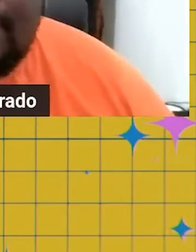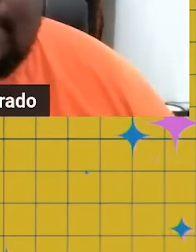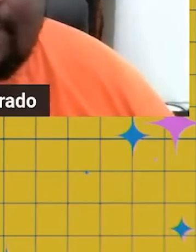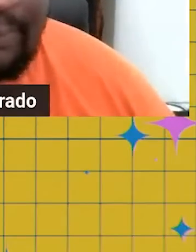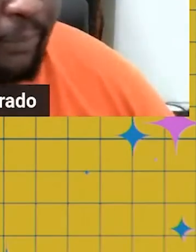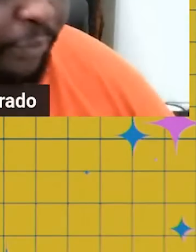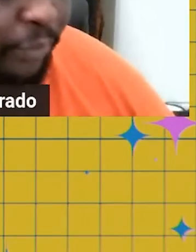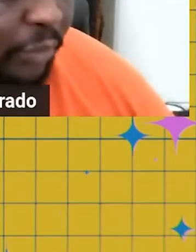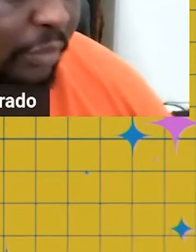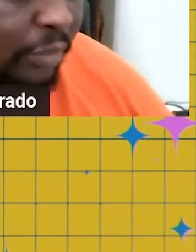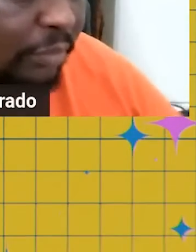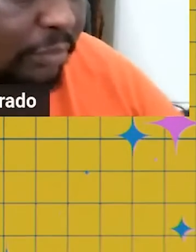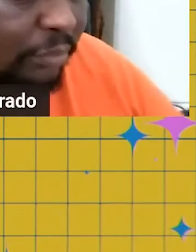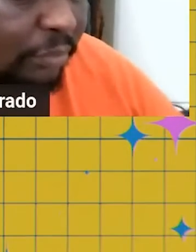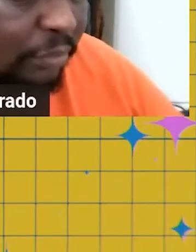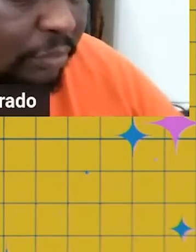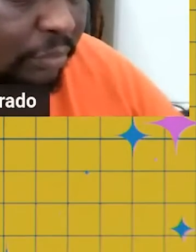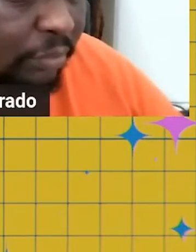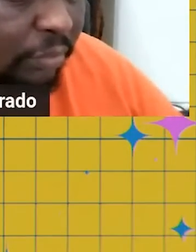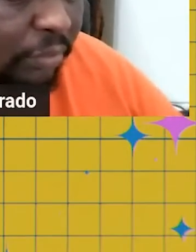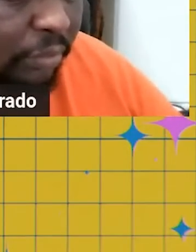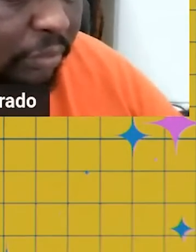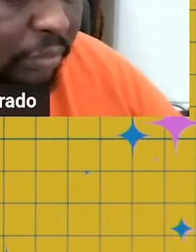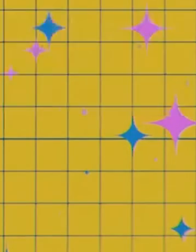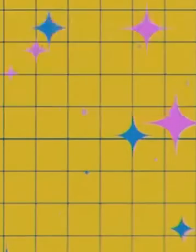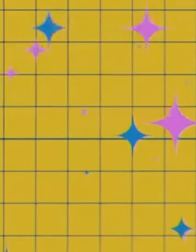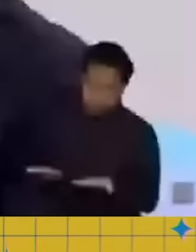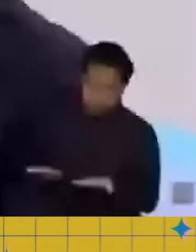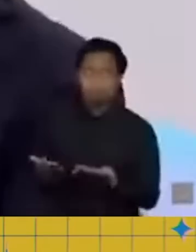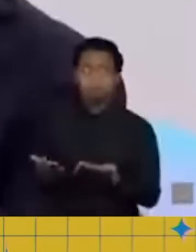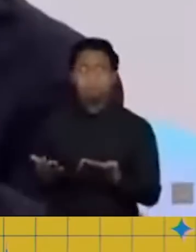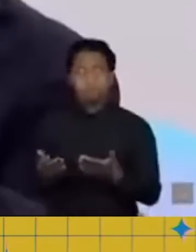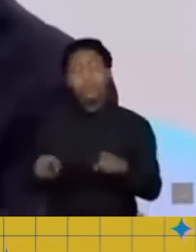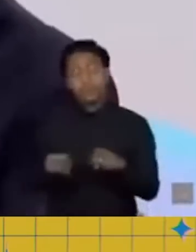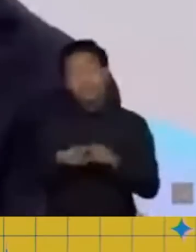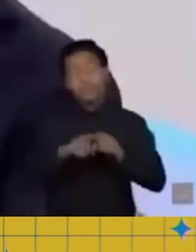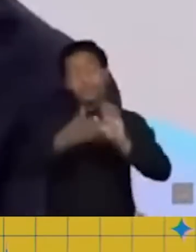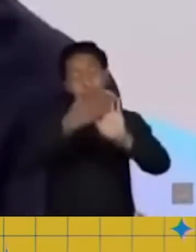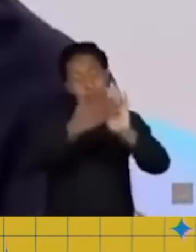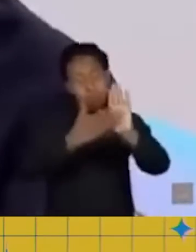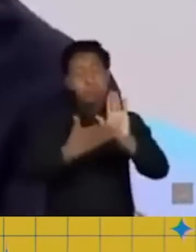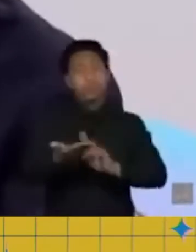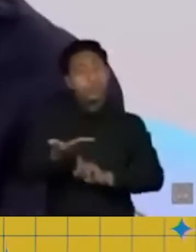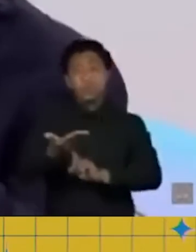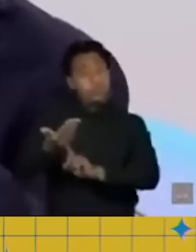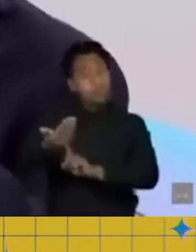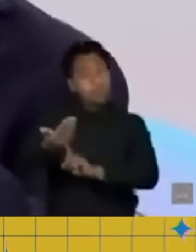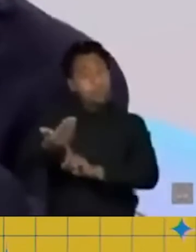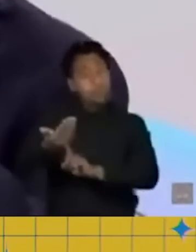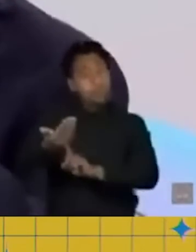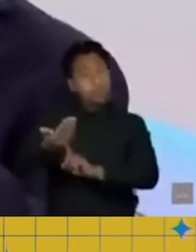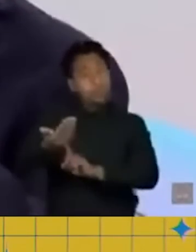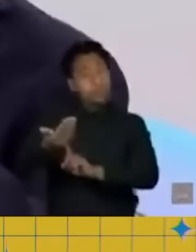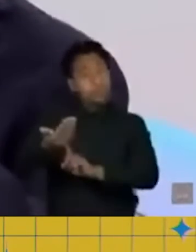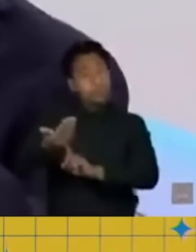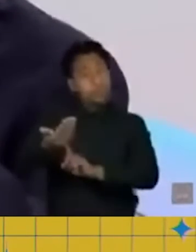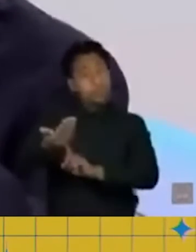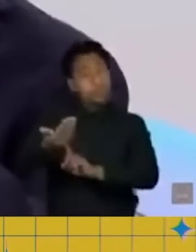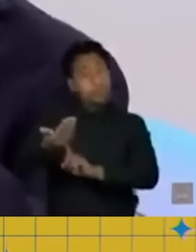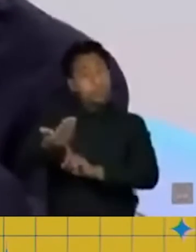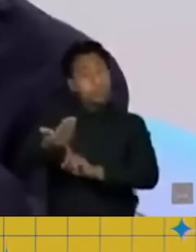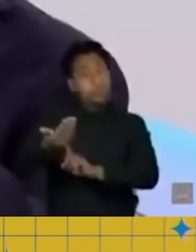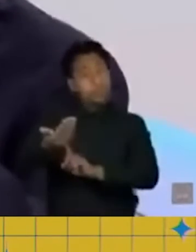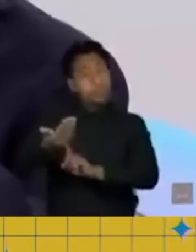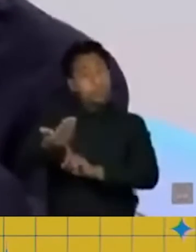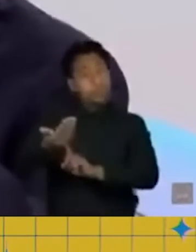ouvir aí o presidente do Banco Central no Roda Viva quem anda de tecnologia que é basicamente no Social uma agenda